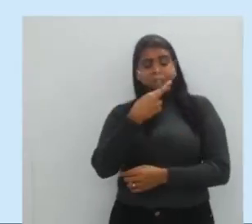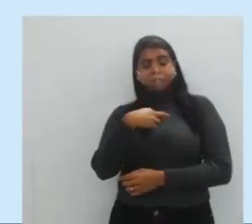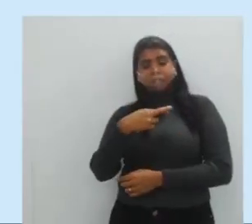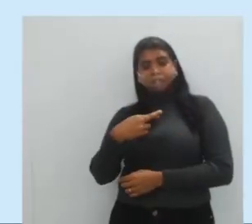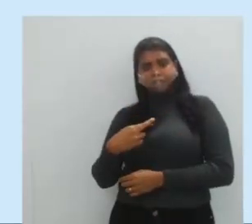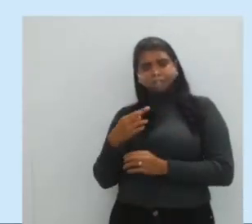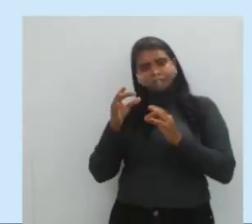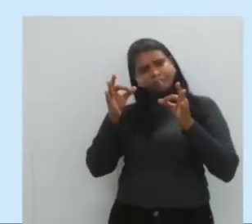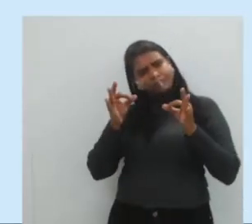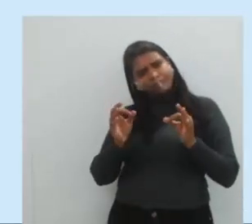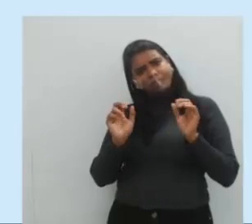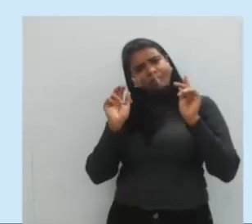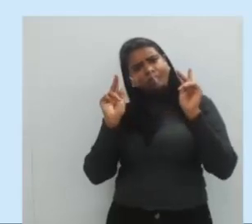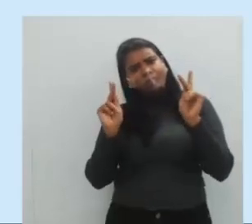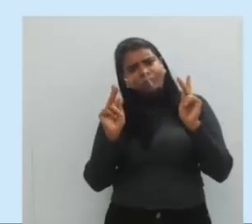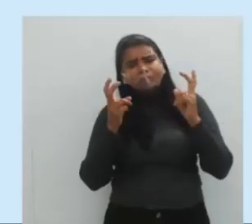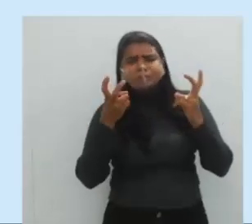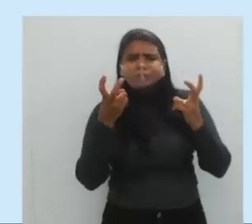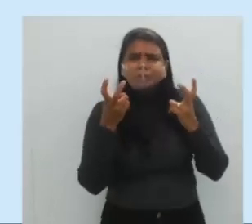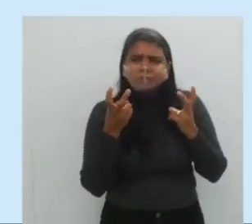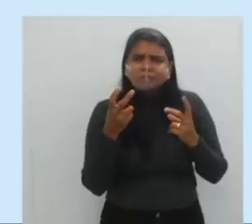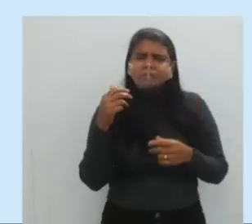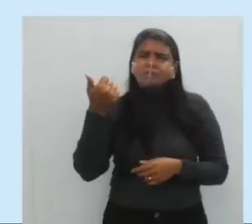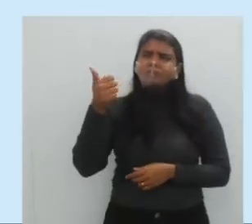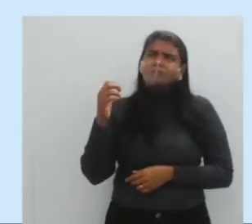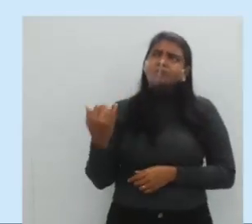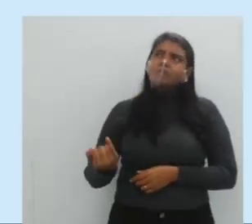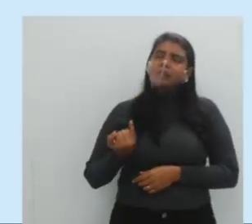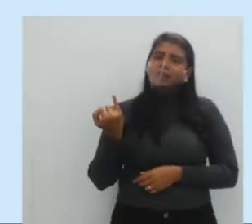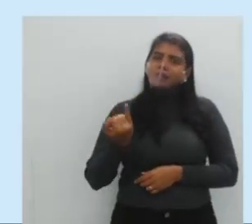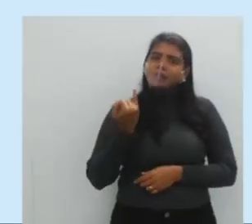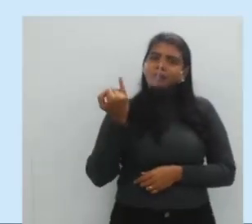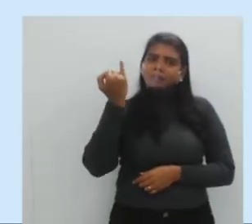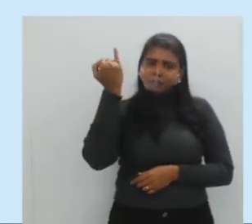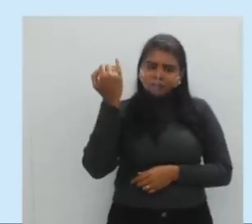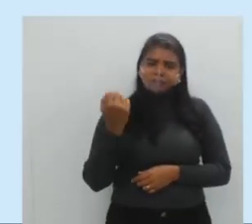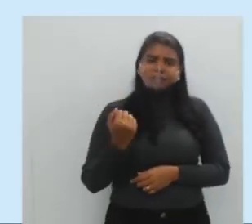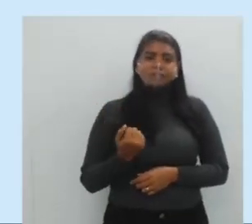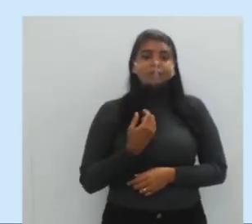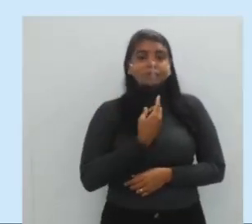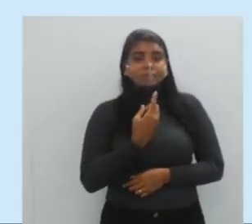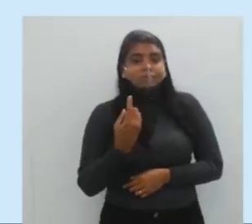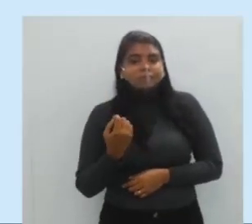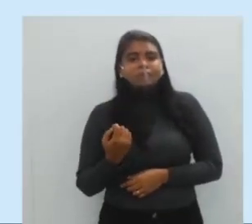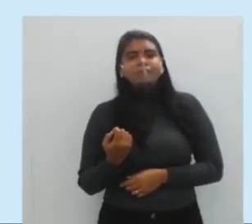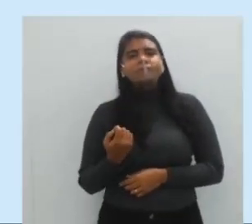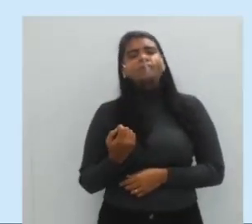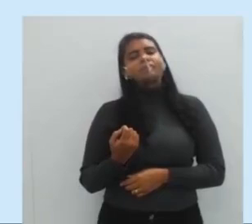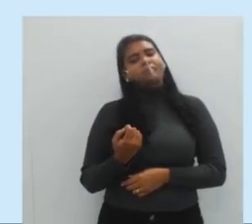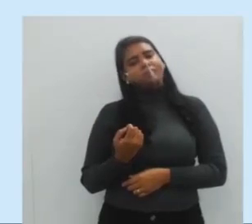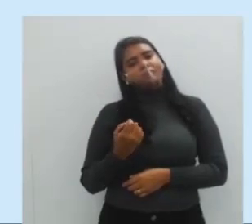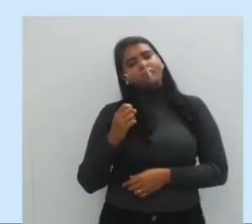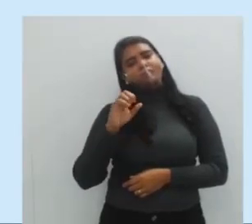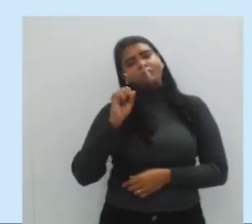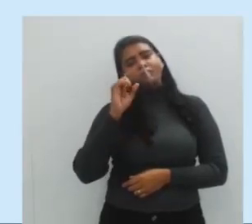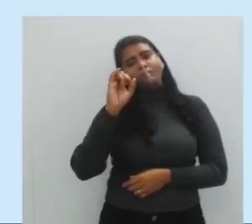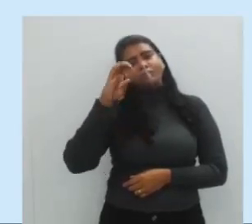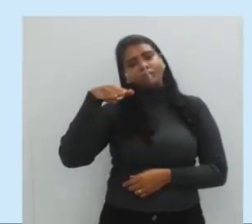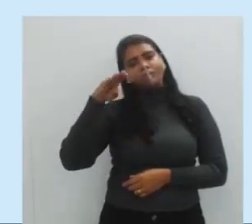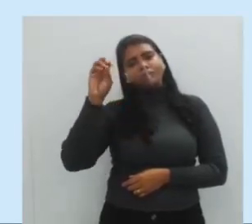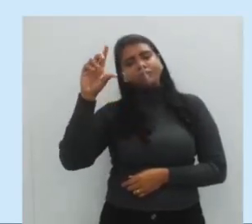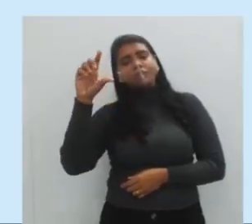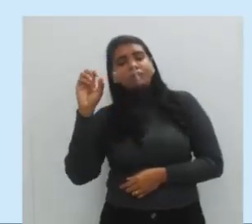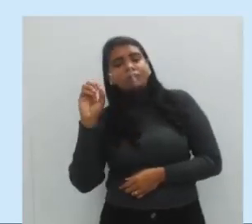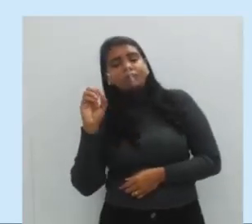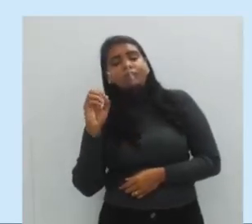de religiões, certo? Para a gente observar a importância de determinado símbolo para